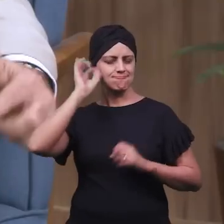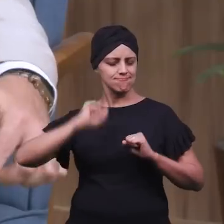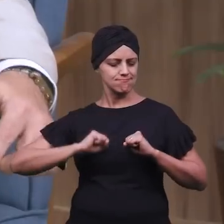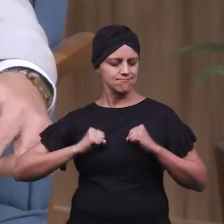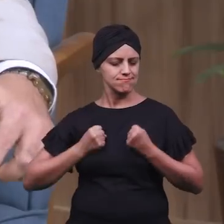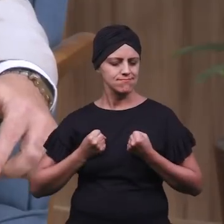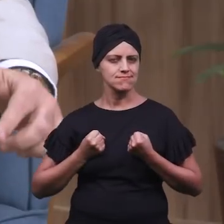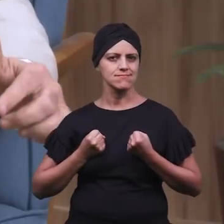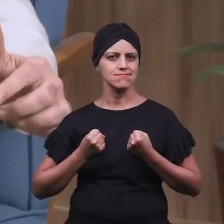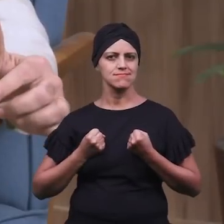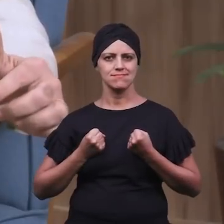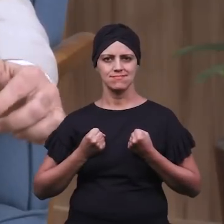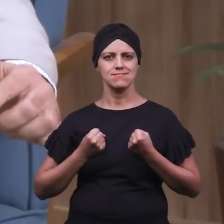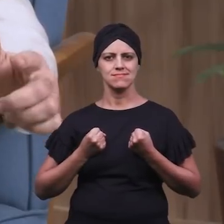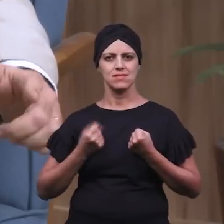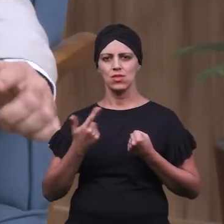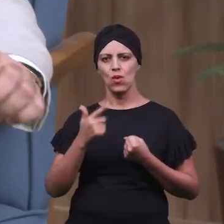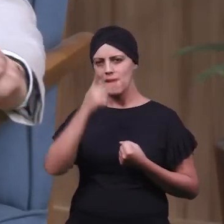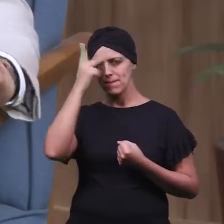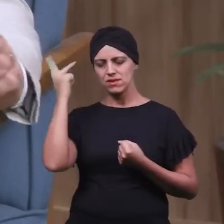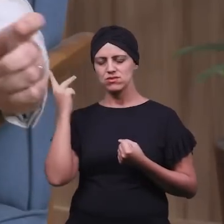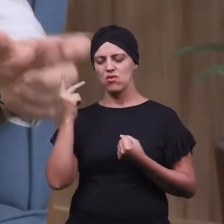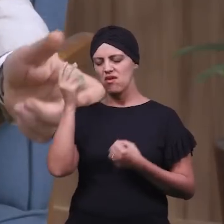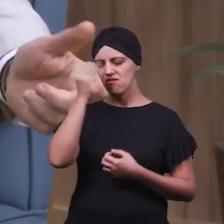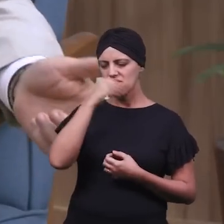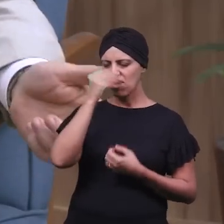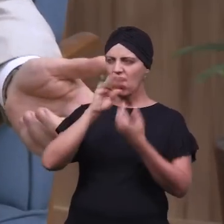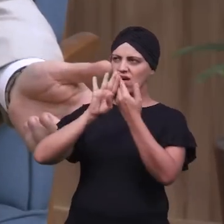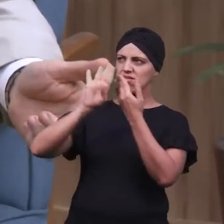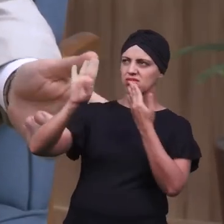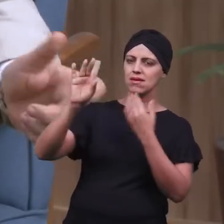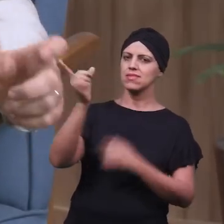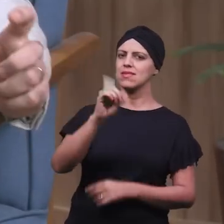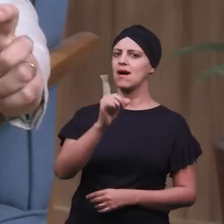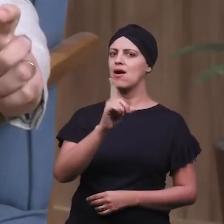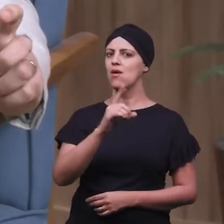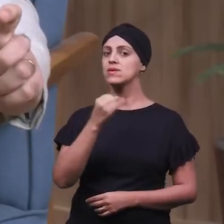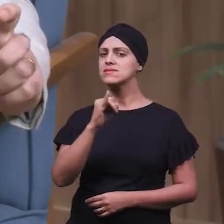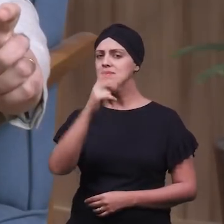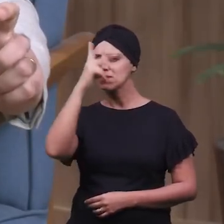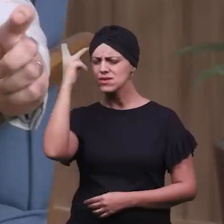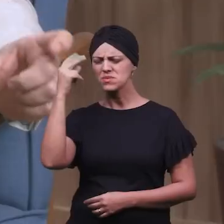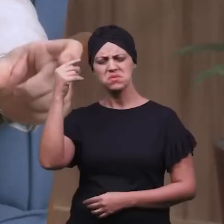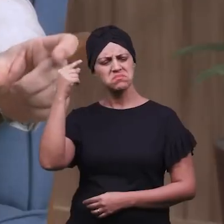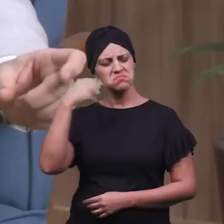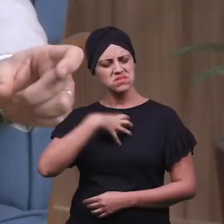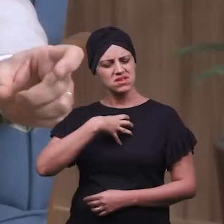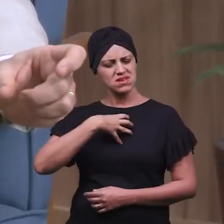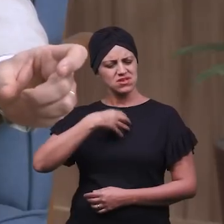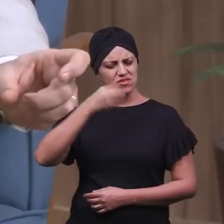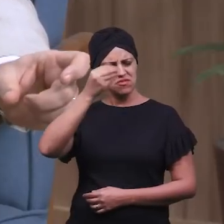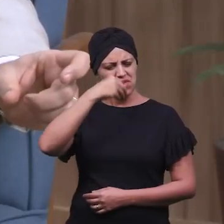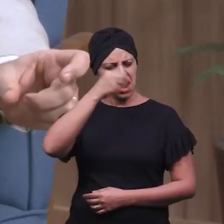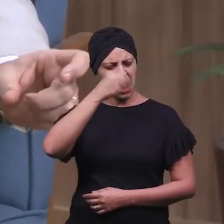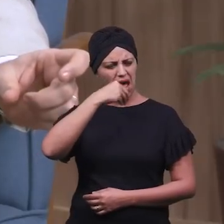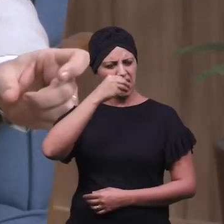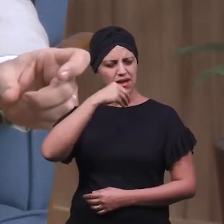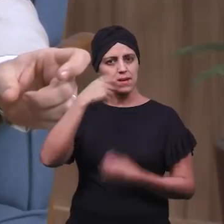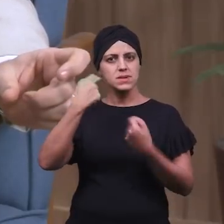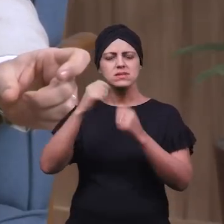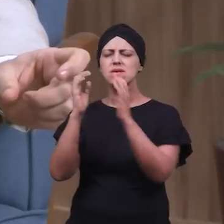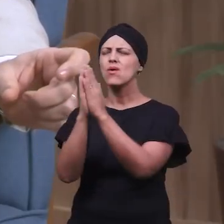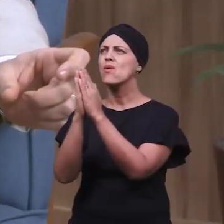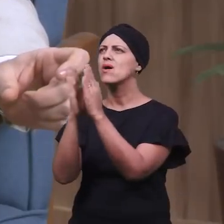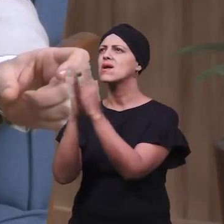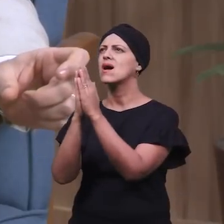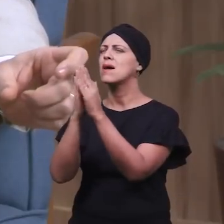ter saúde espiritual, né? Ele não estar enfermo espiritualmente. Aquele que se percebe enfermo espiritualmente,